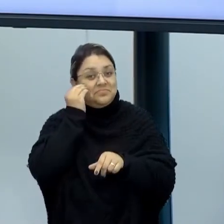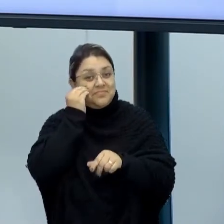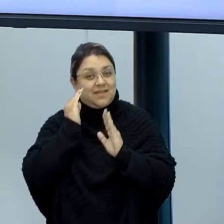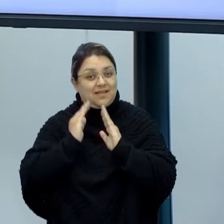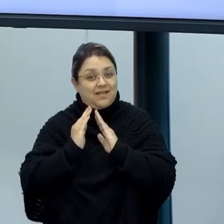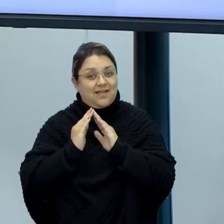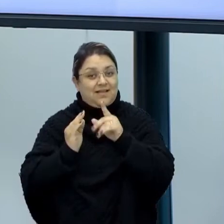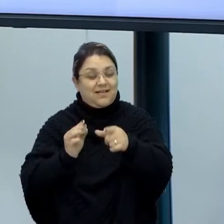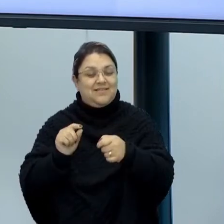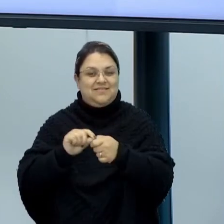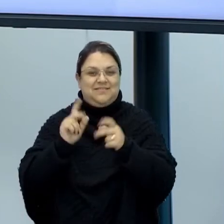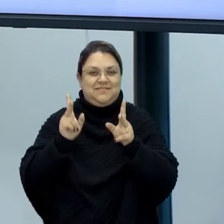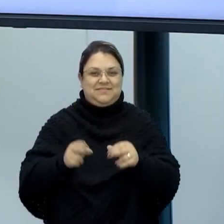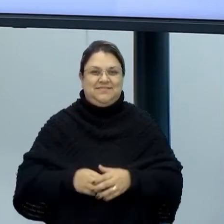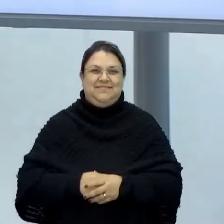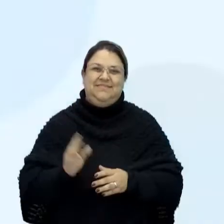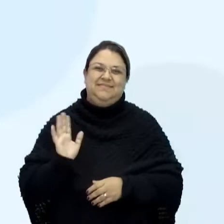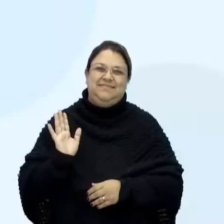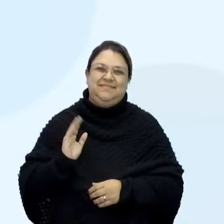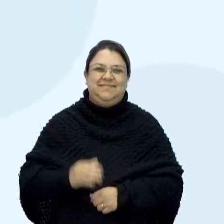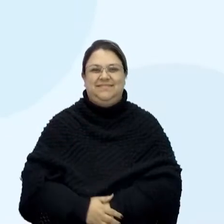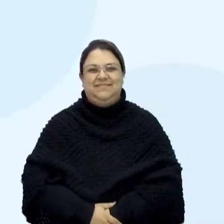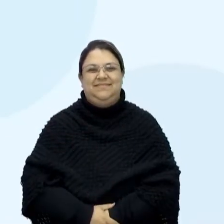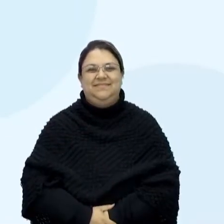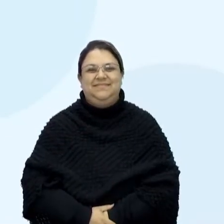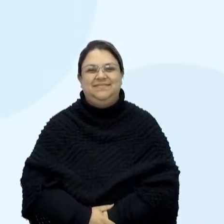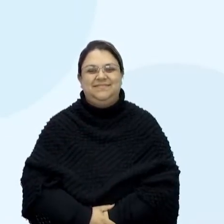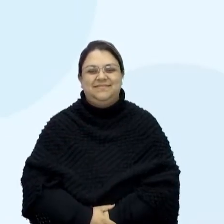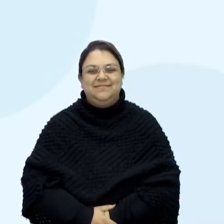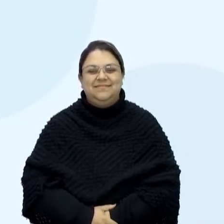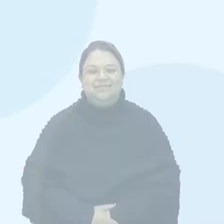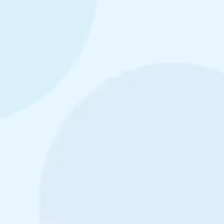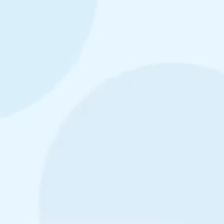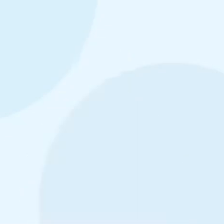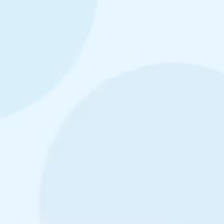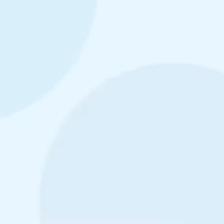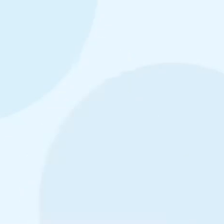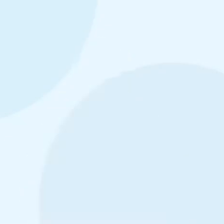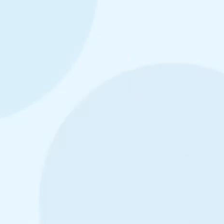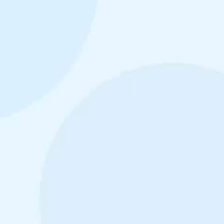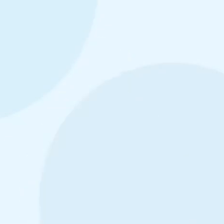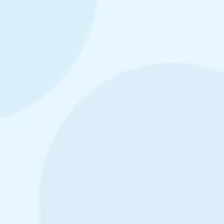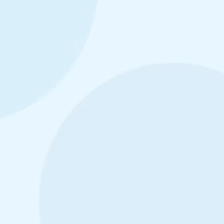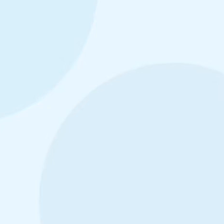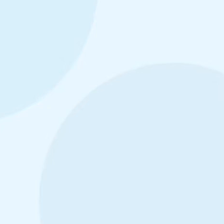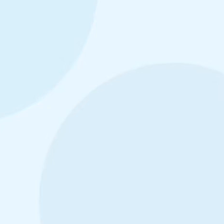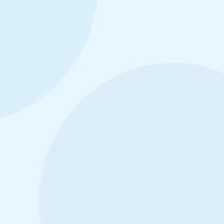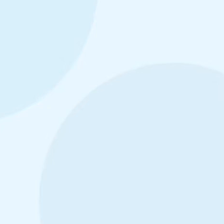experimento na casa de vocês. Tchau!